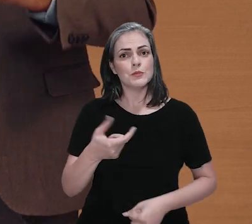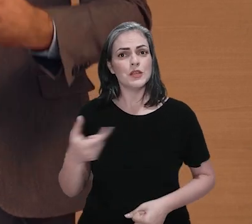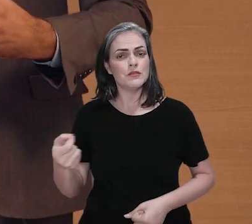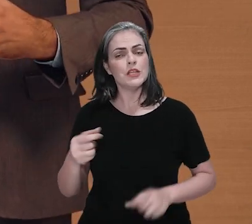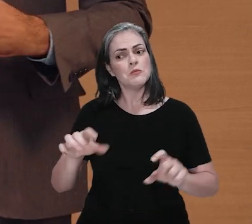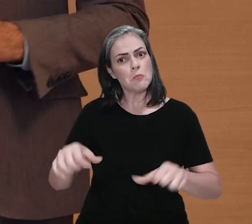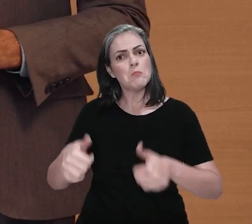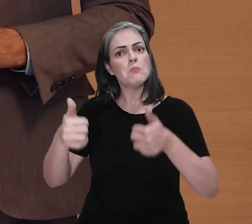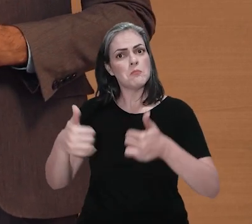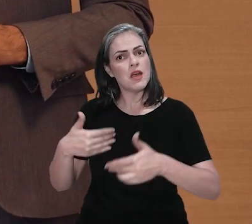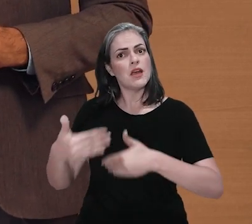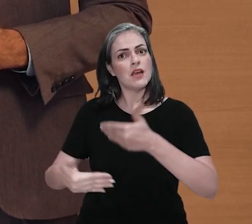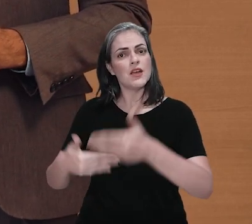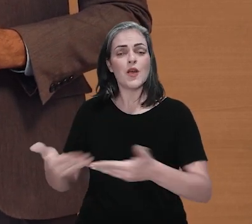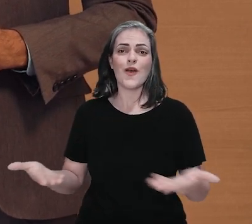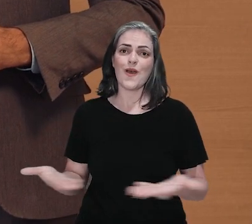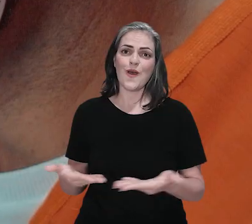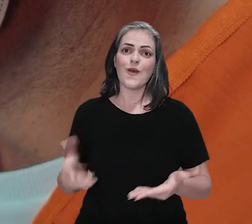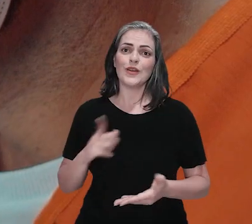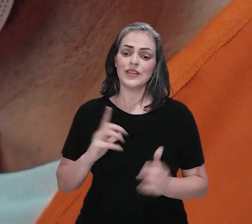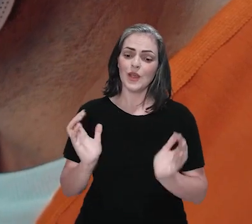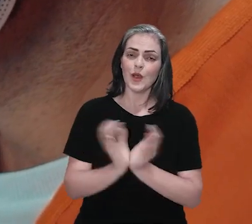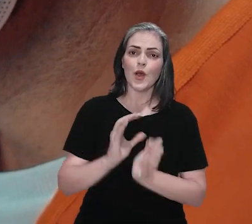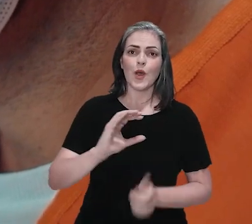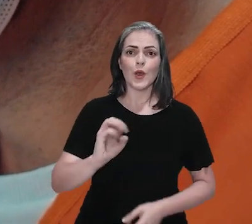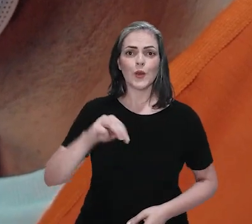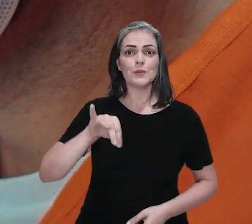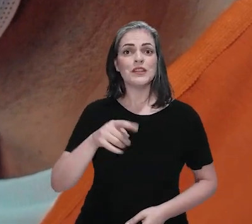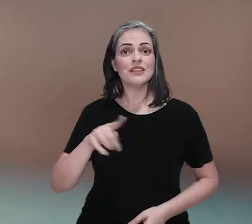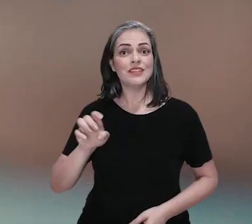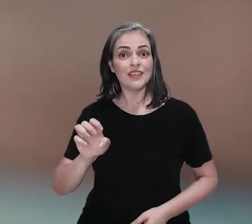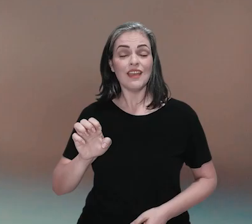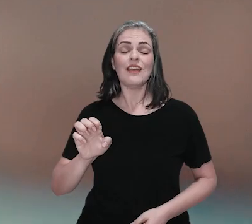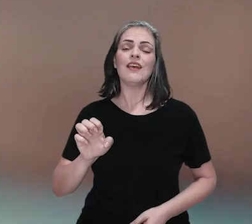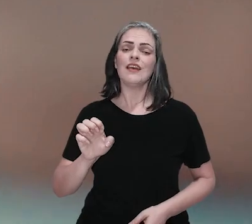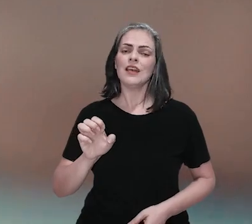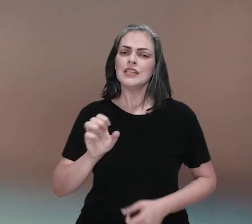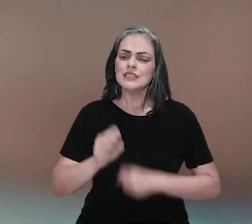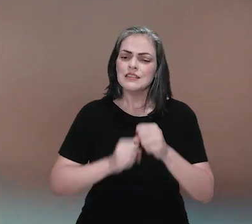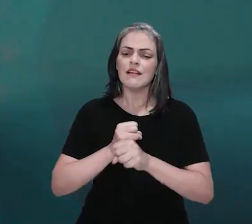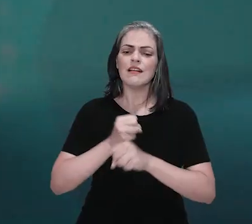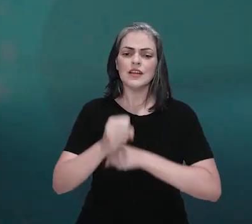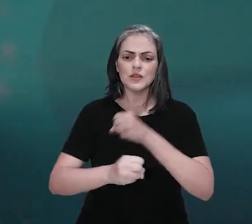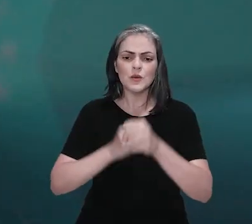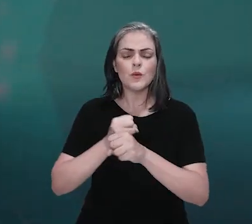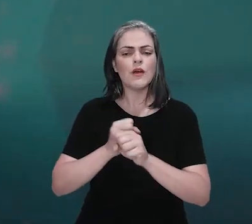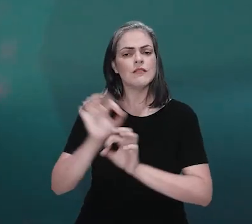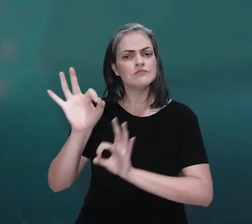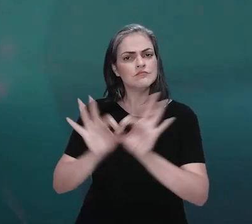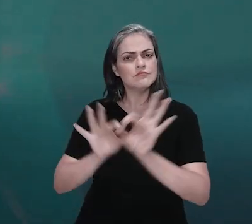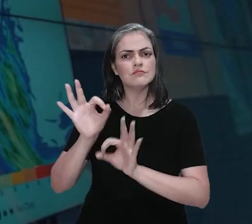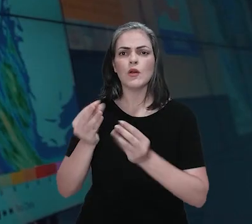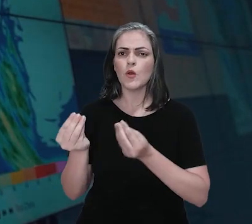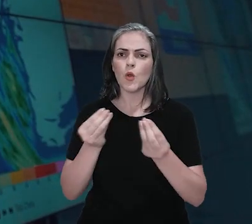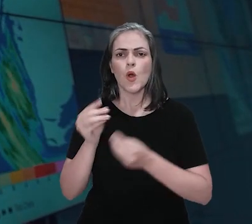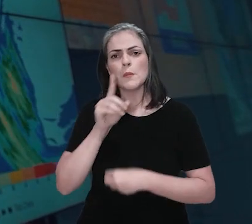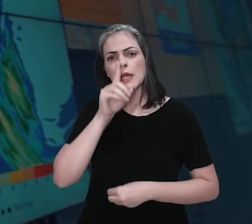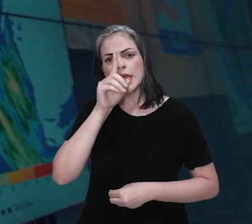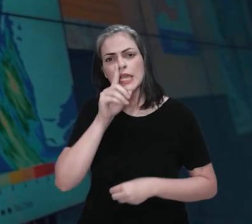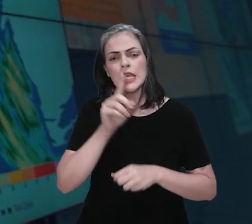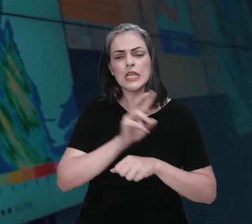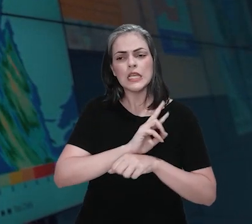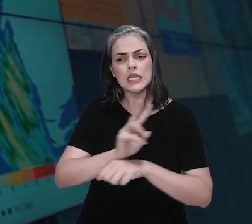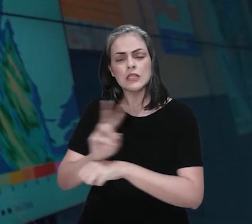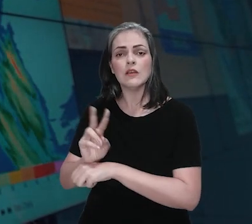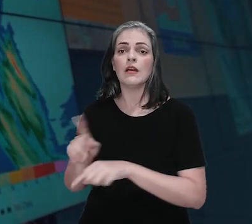aprimoramos nos anos seguintes e hoje a gente tem um comitê interno de governança que todo ano estabelece quais são os riscos que devem ser